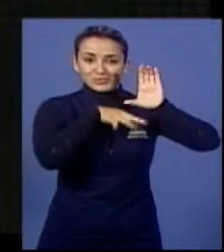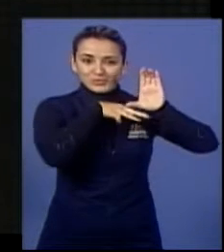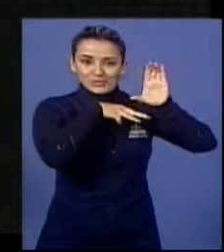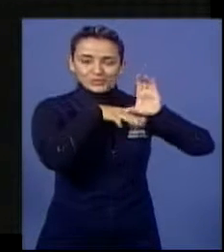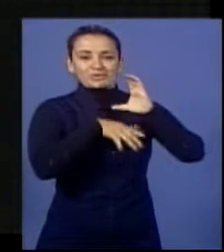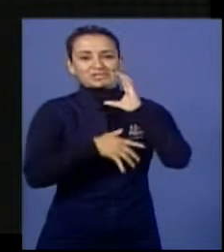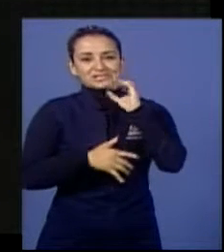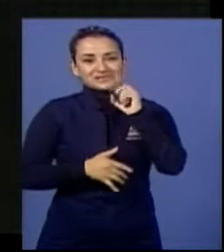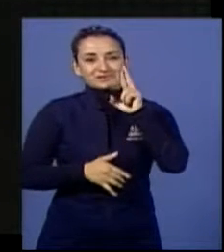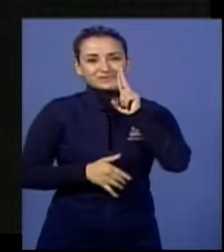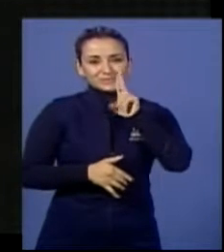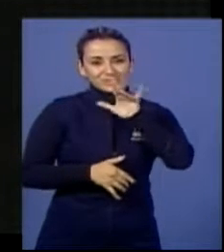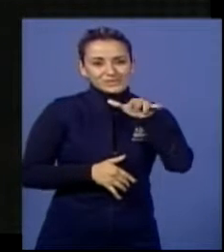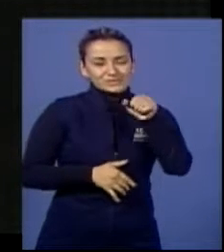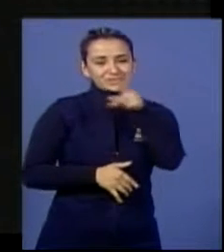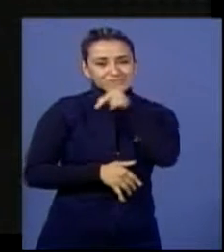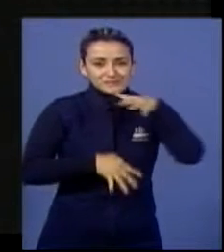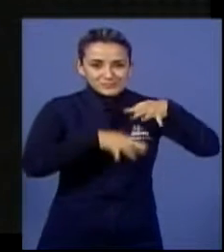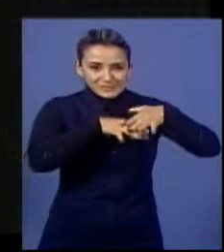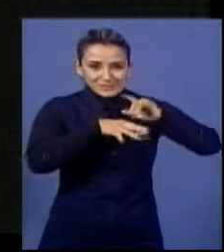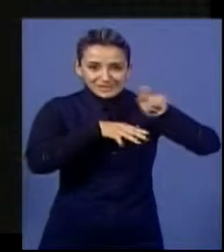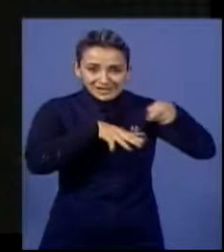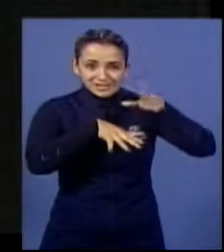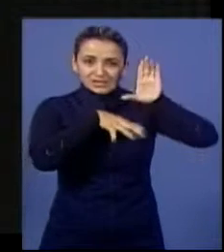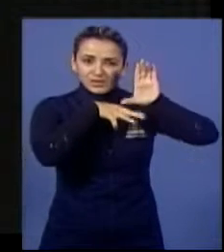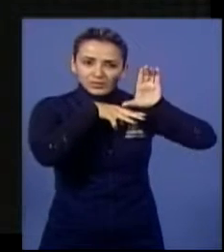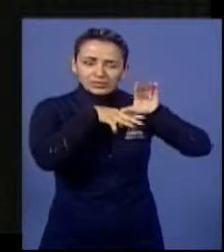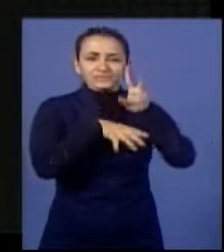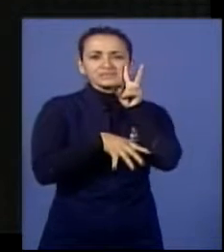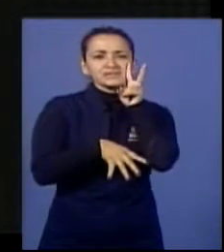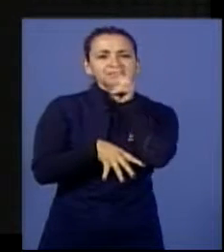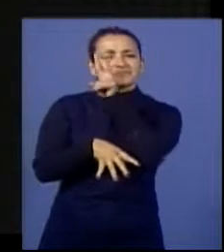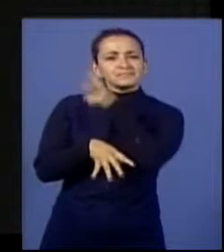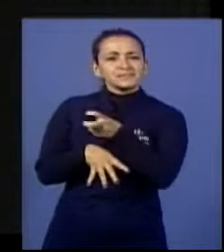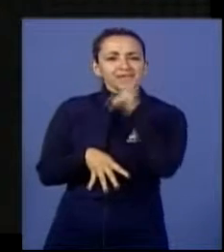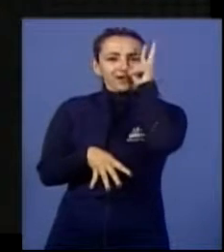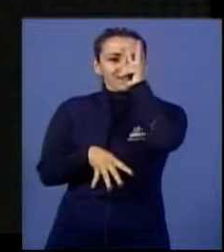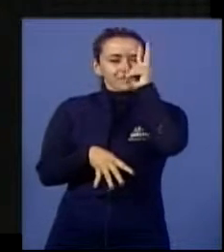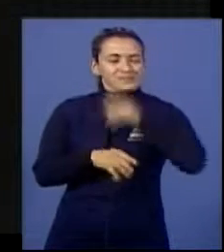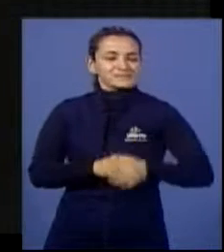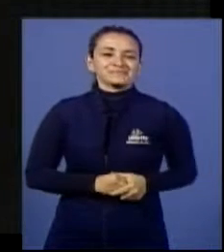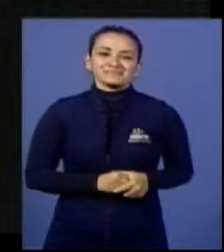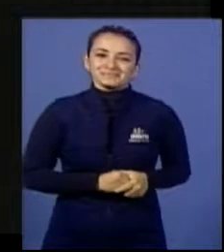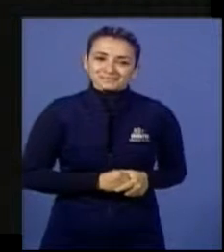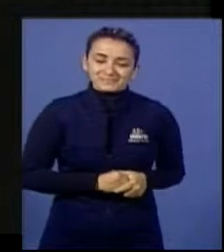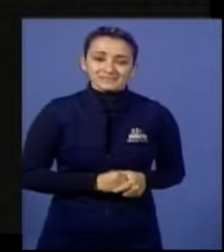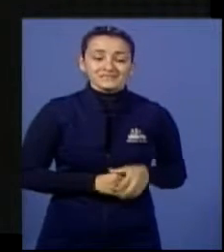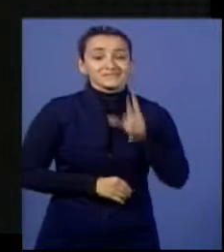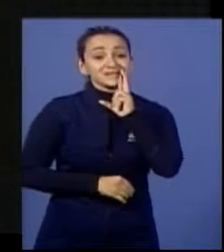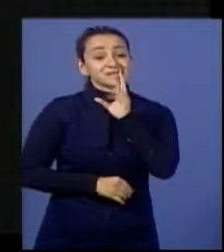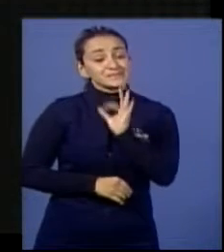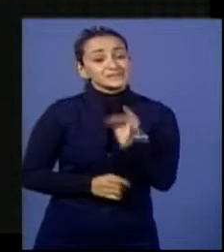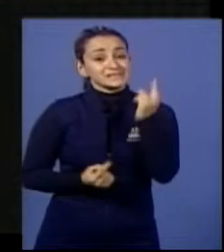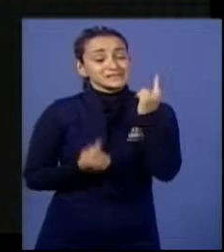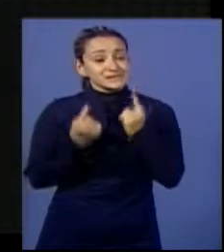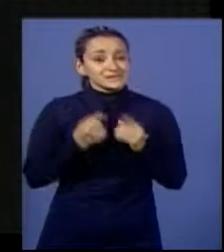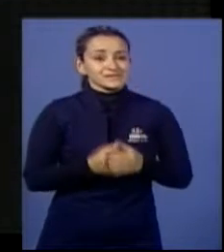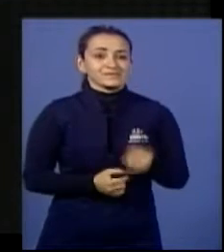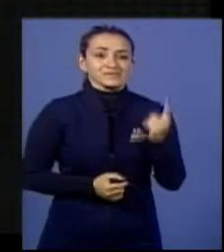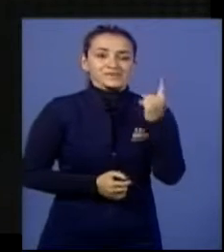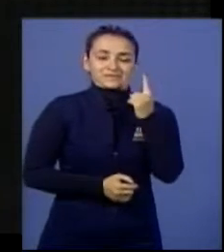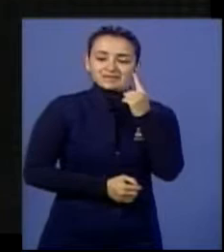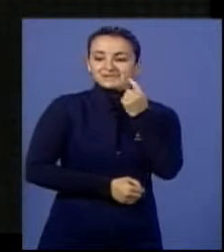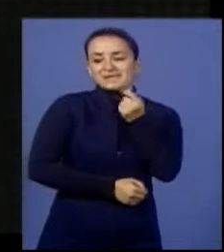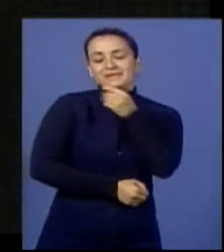sei fazer isso porque você acabou de falar, então tem que lembrar. Tem que lembrar antes que eu esqueça, né? Então o primeiro era álcool e o... Opa. O primeiro